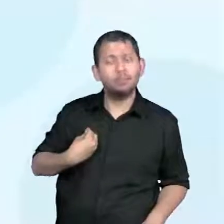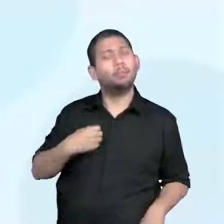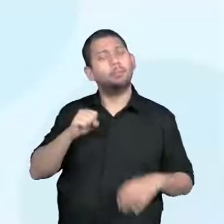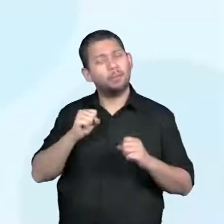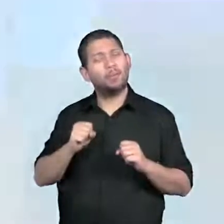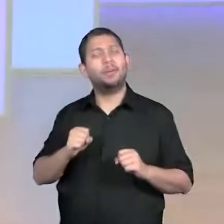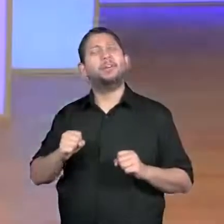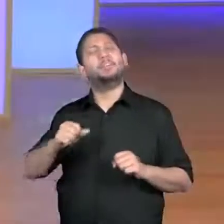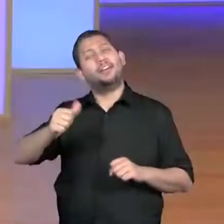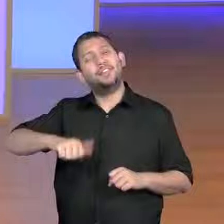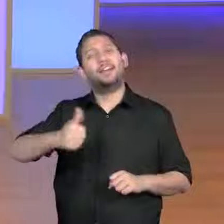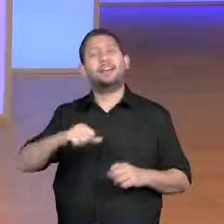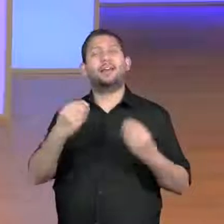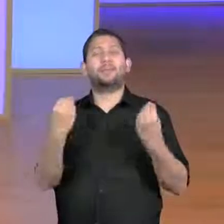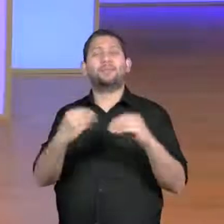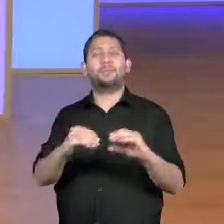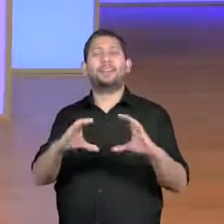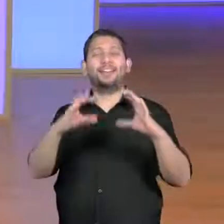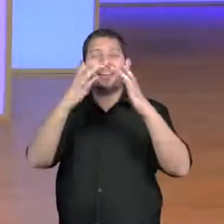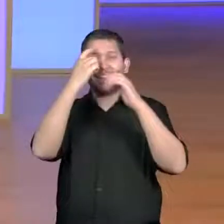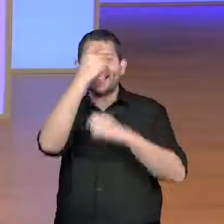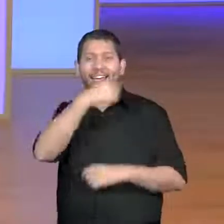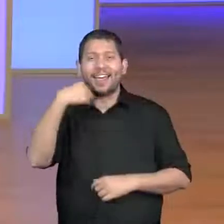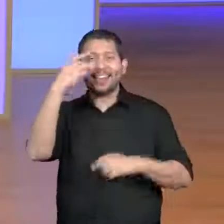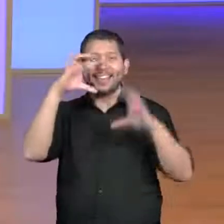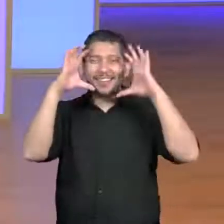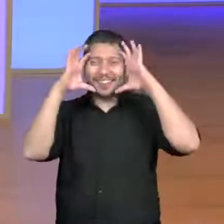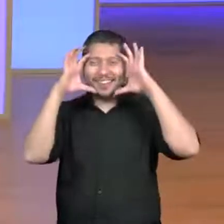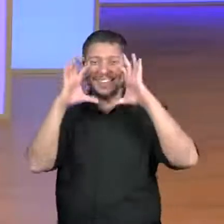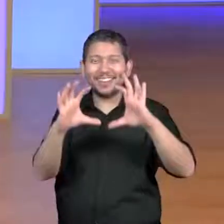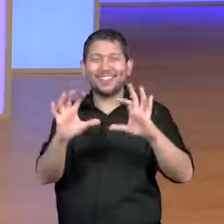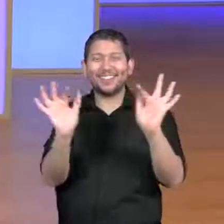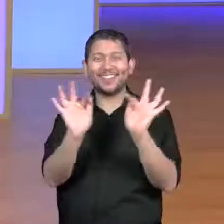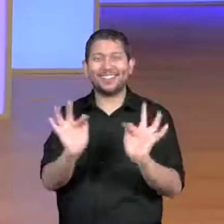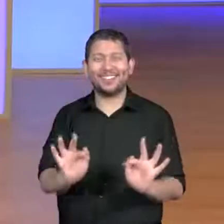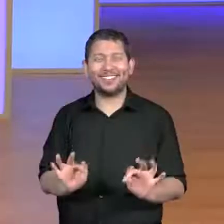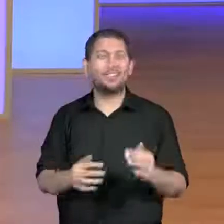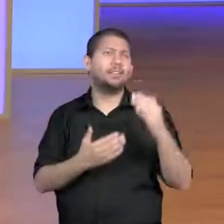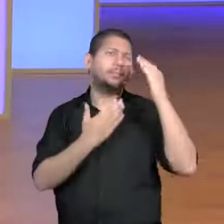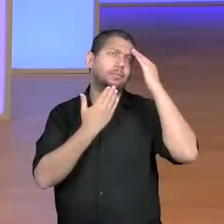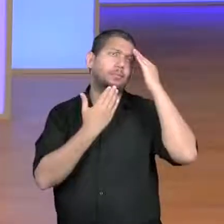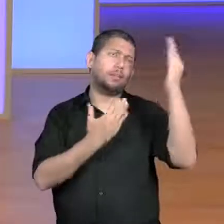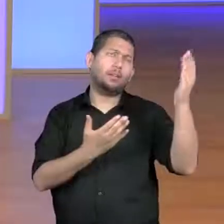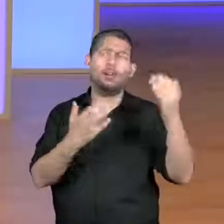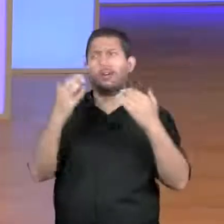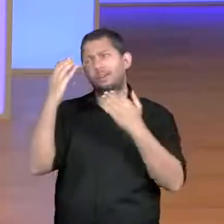avaliei positivamente a nossa aula. Pro, muito obrigado, Pro. Obrigada,